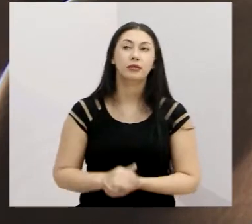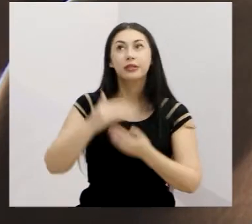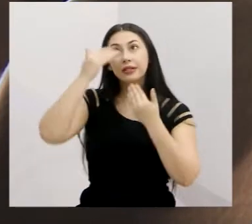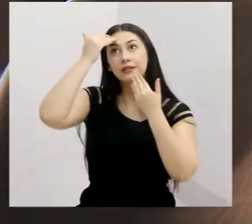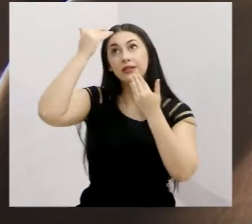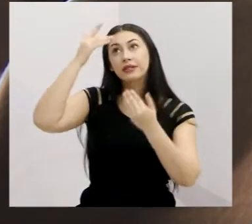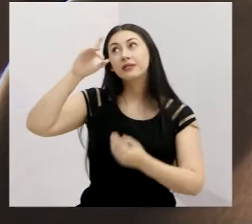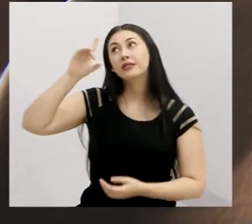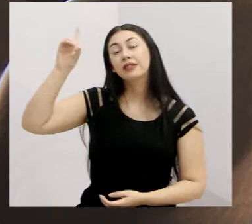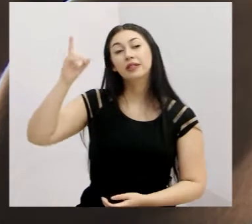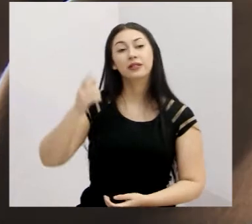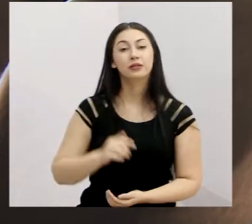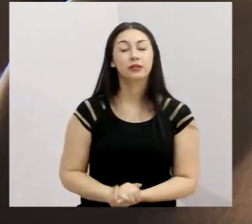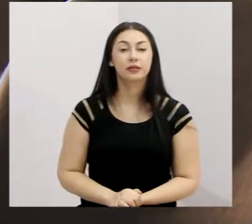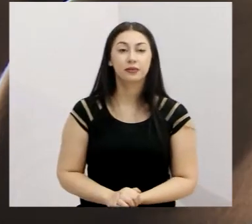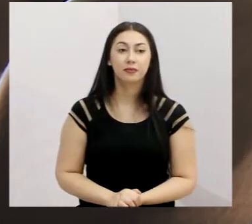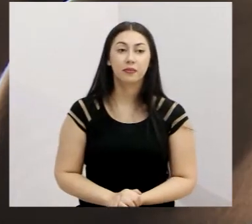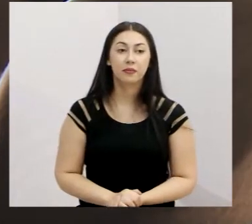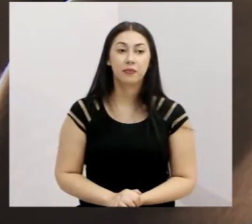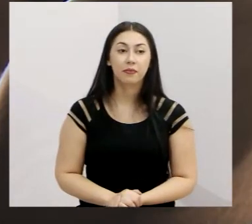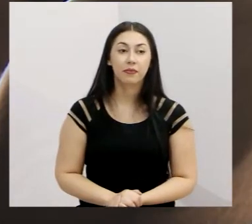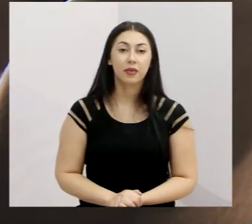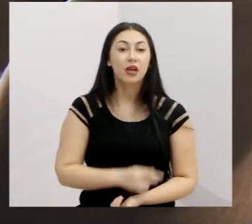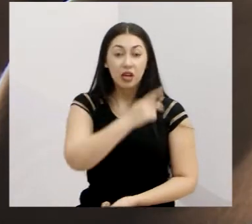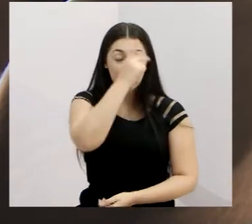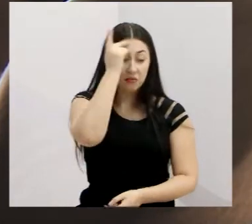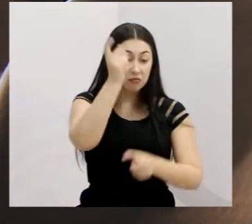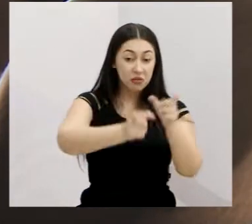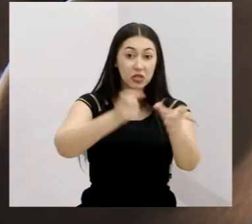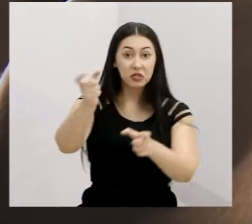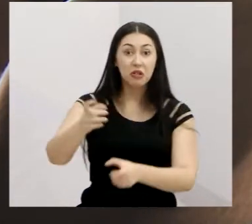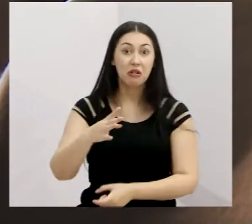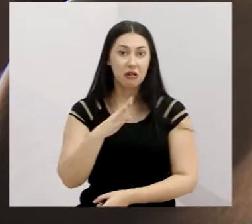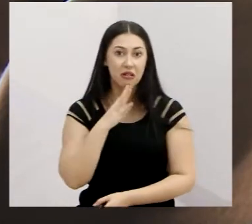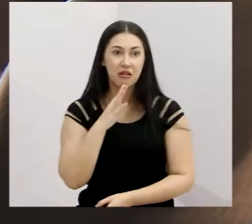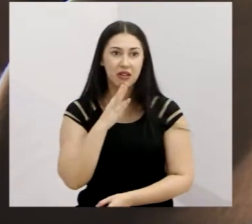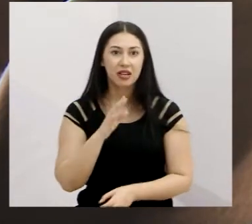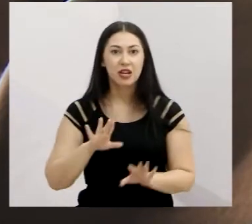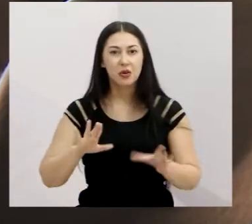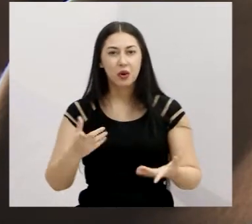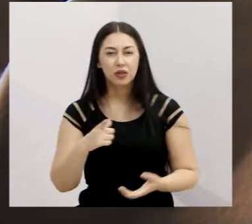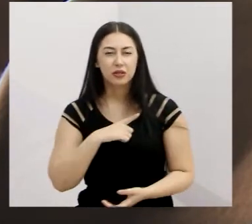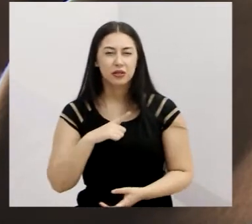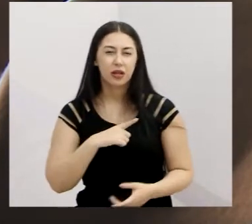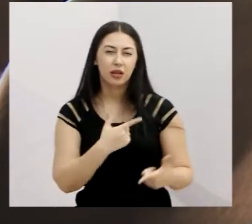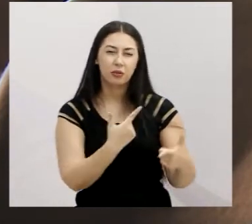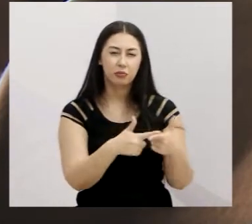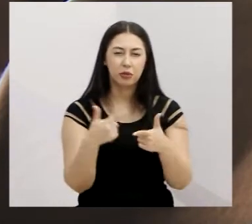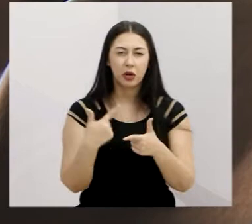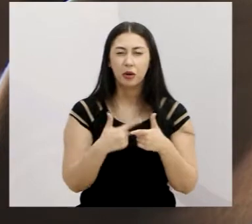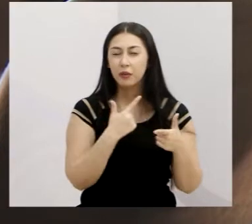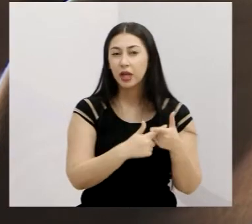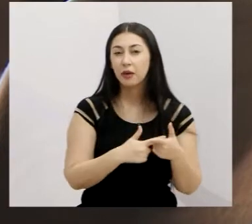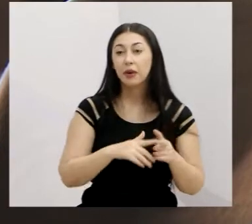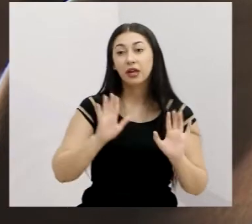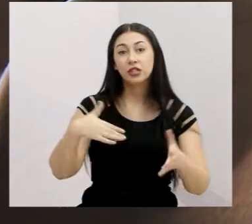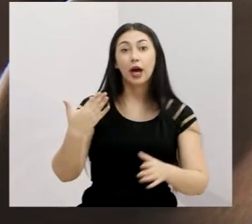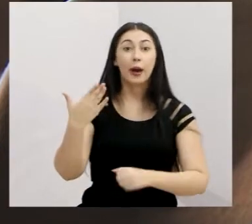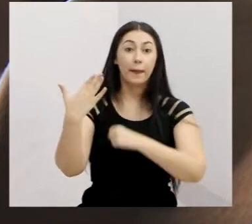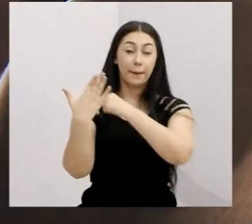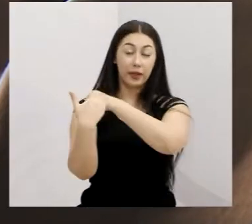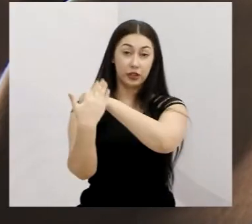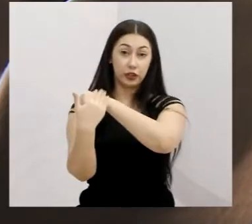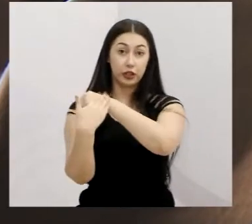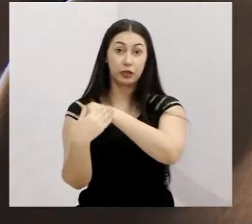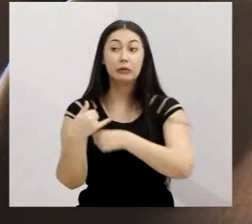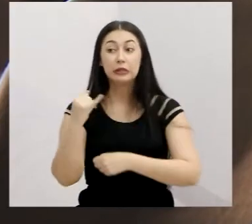graças a Deus sou uma pessoa alife todo me conhece né E quando eu tenho um problema lá na comunidade Eles já ligam para mim